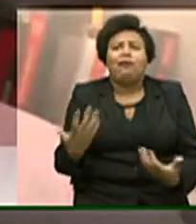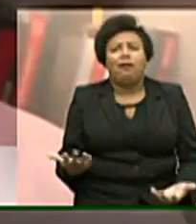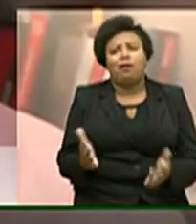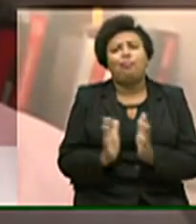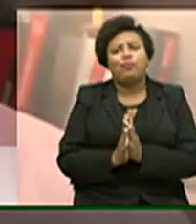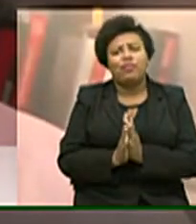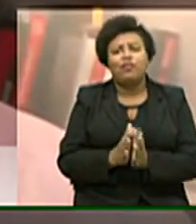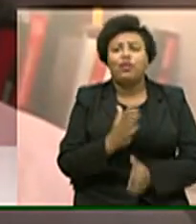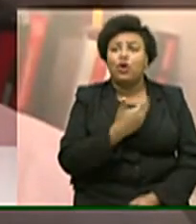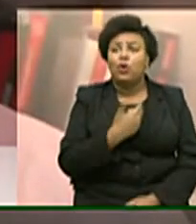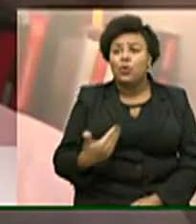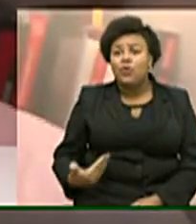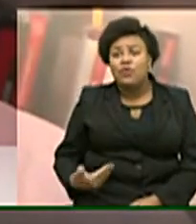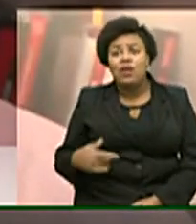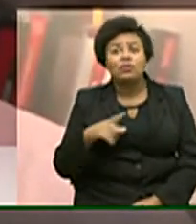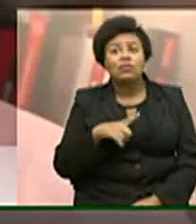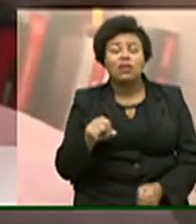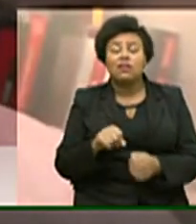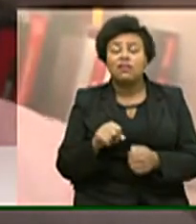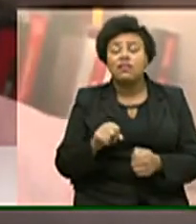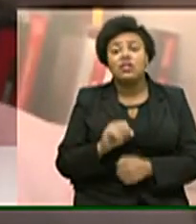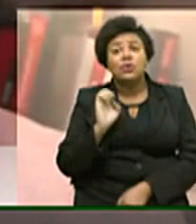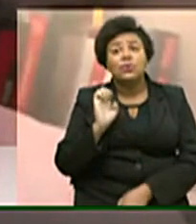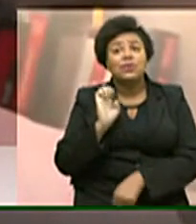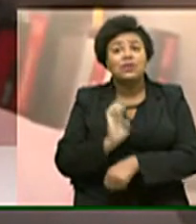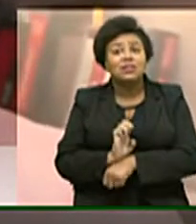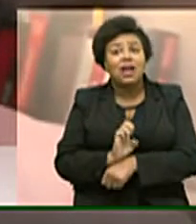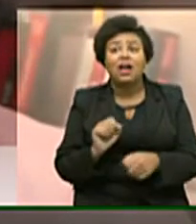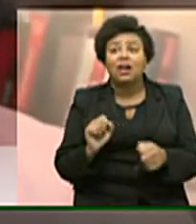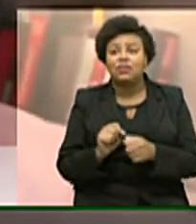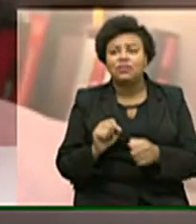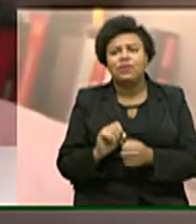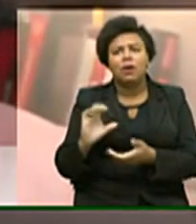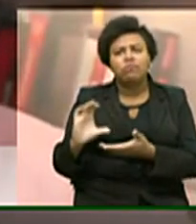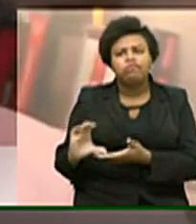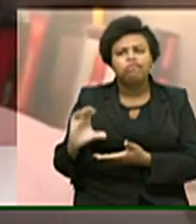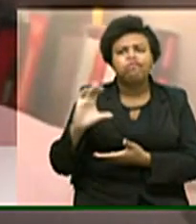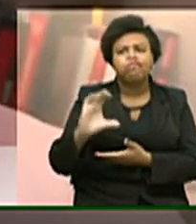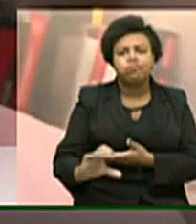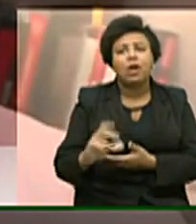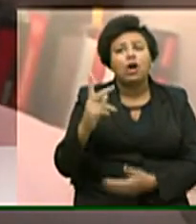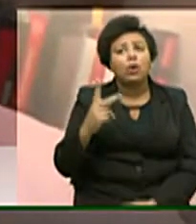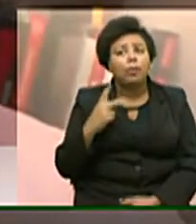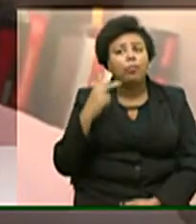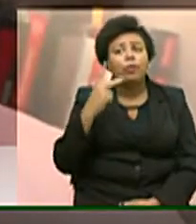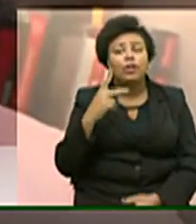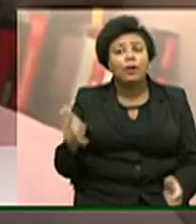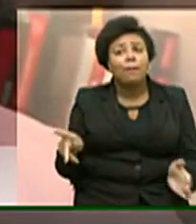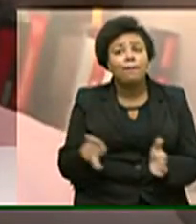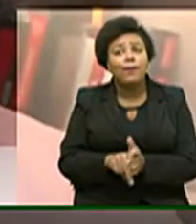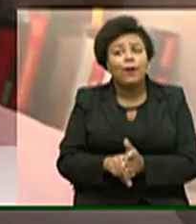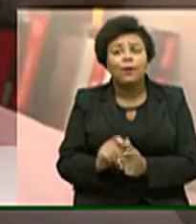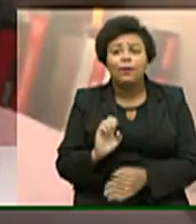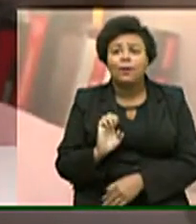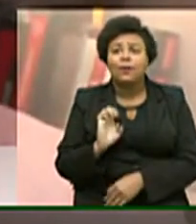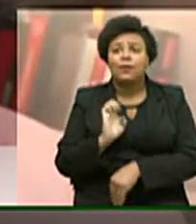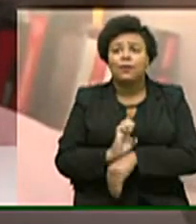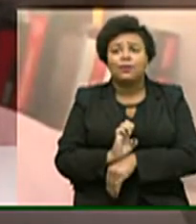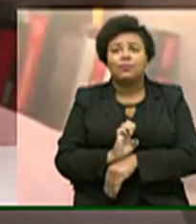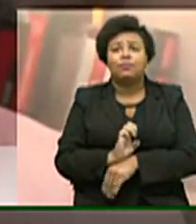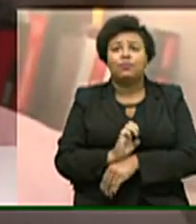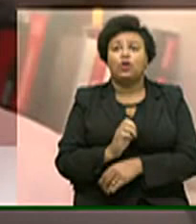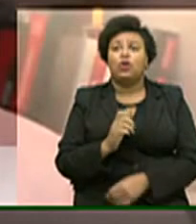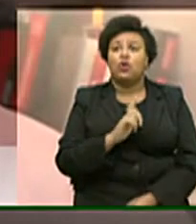né? O governo tem que fazer, o Estado fez esse investimento com uma política de Estado que ultrapassou o